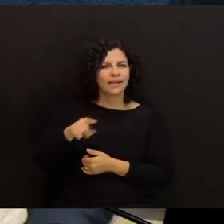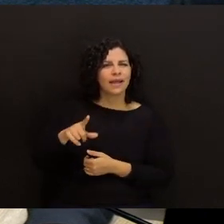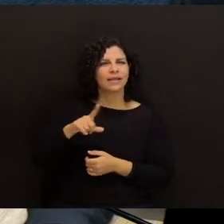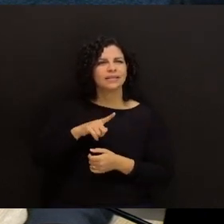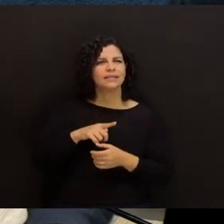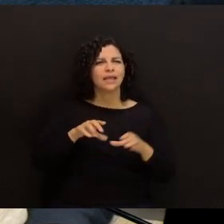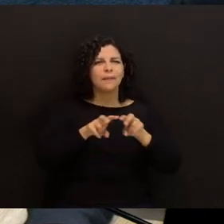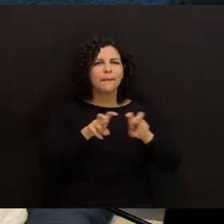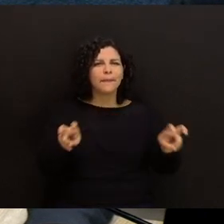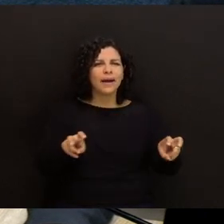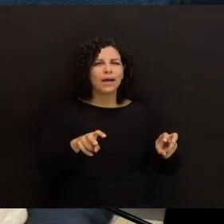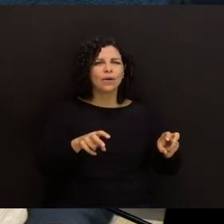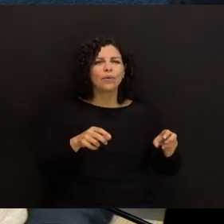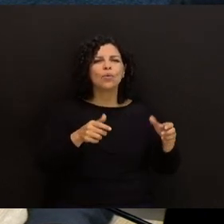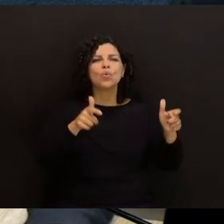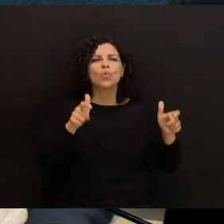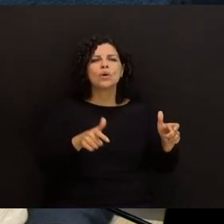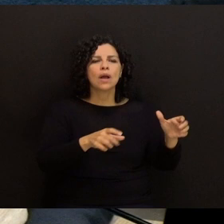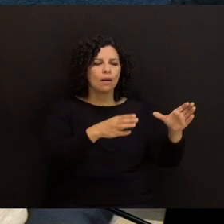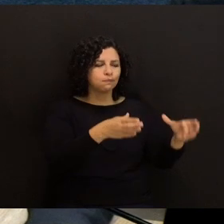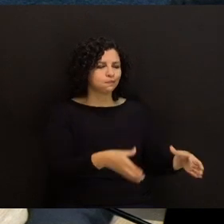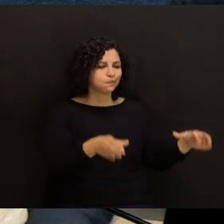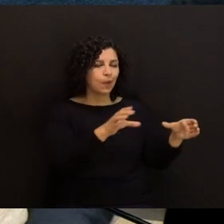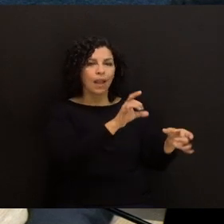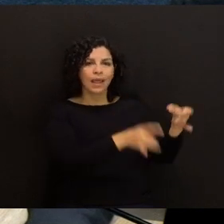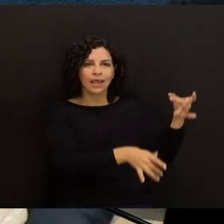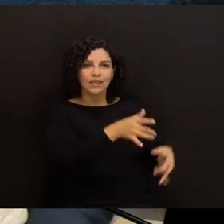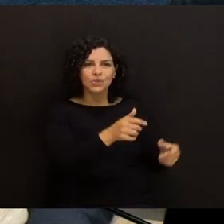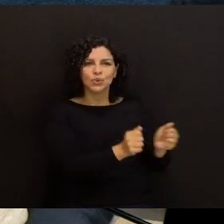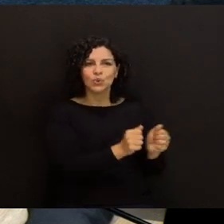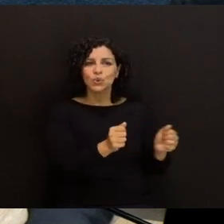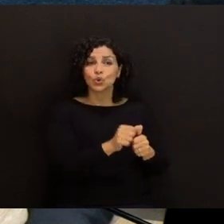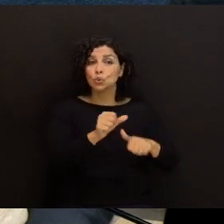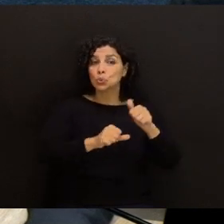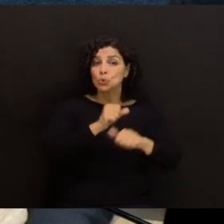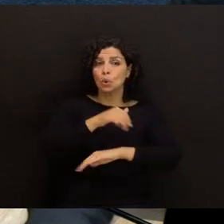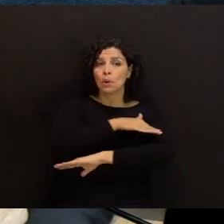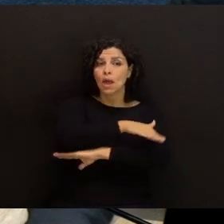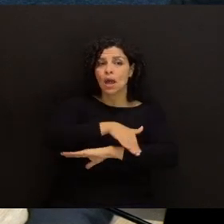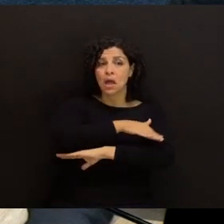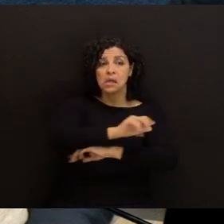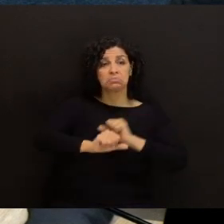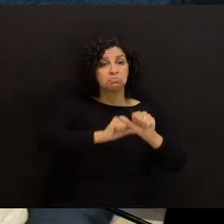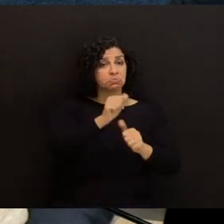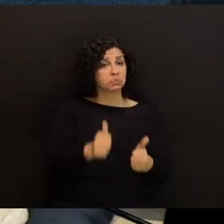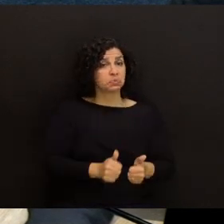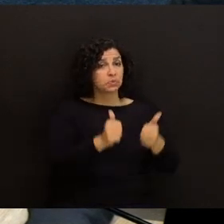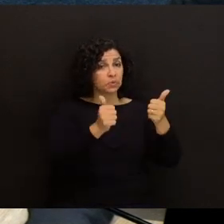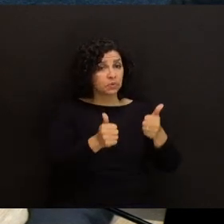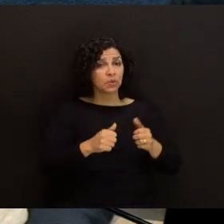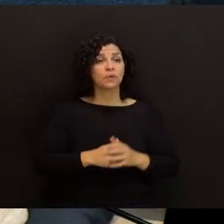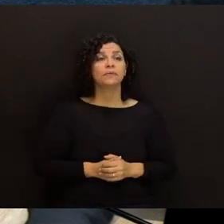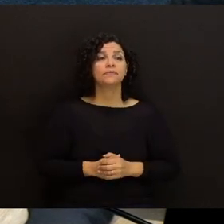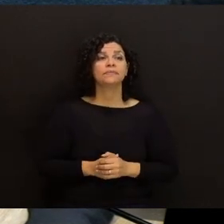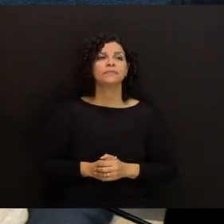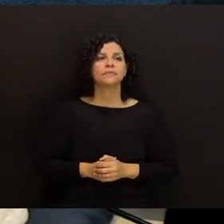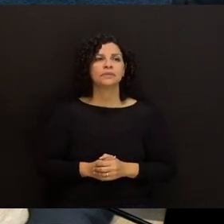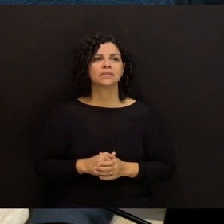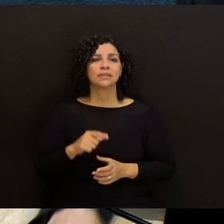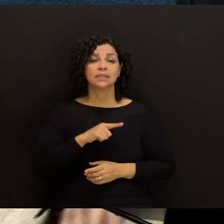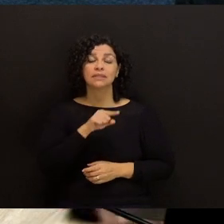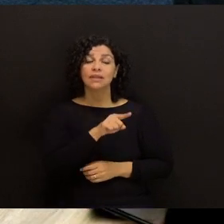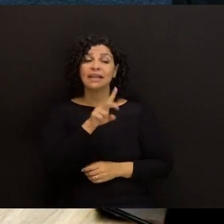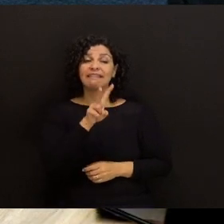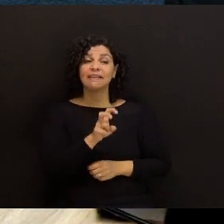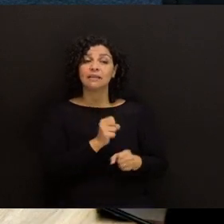bancos com lixeiras conseguindo trazer uma revitalização completa lá para cima do Carolina uma pracinha aí que há